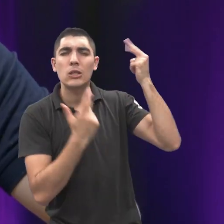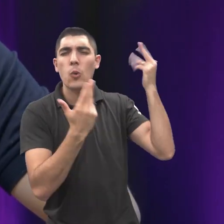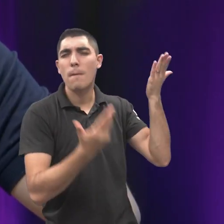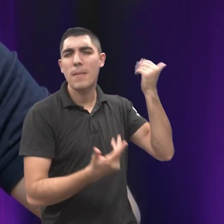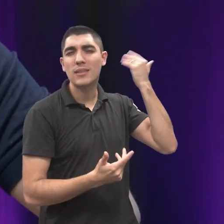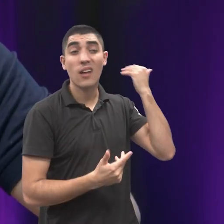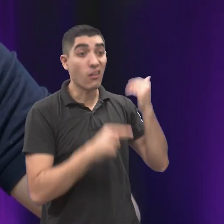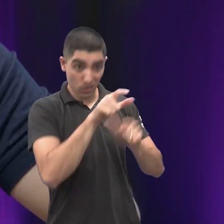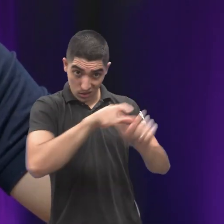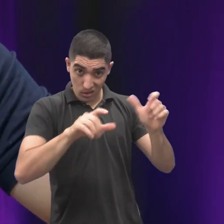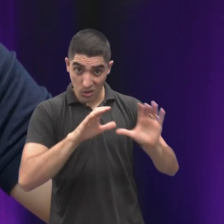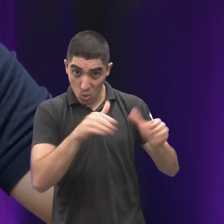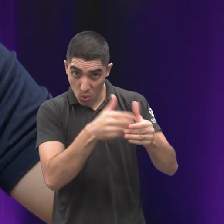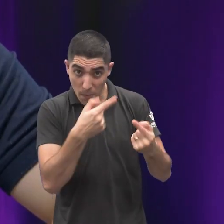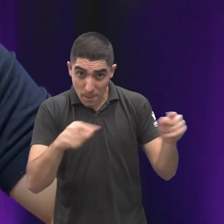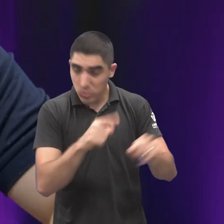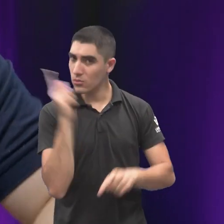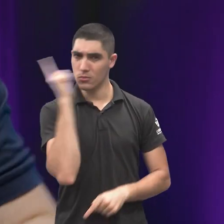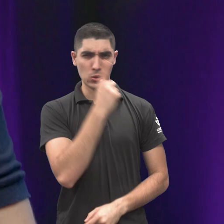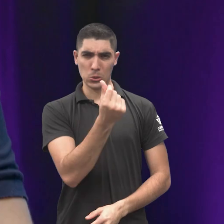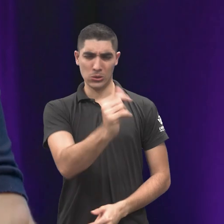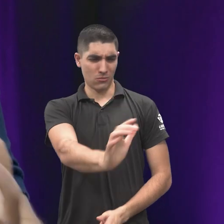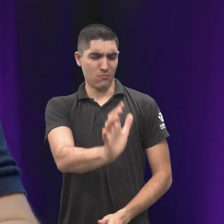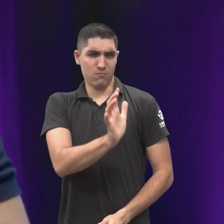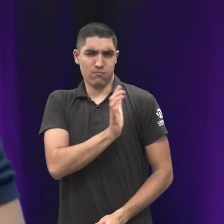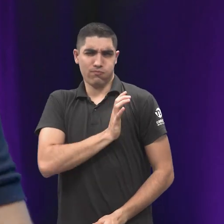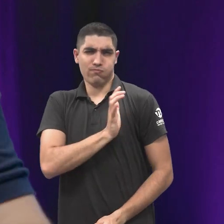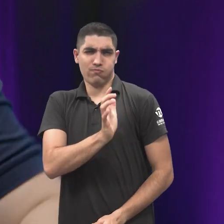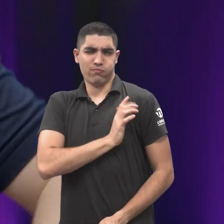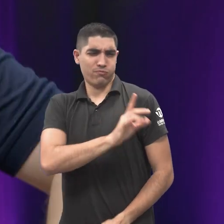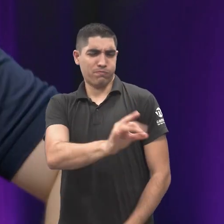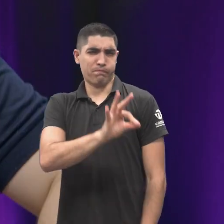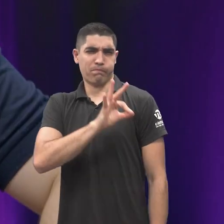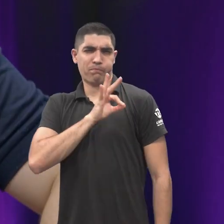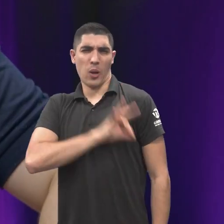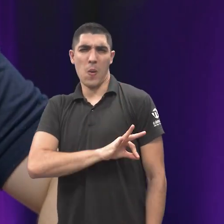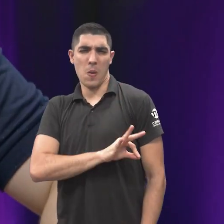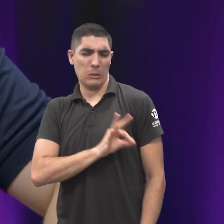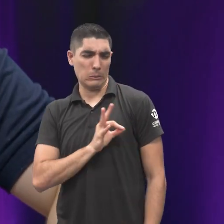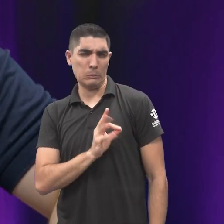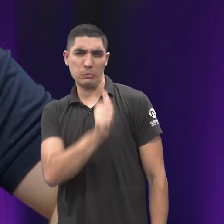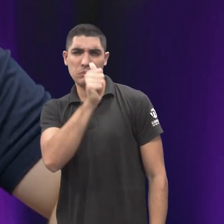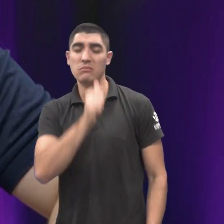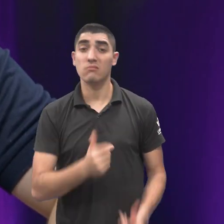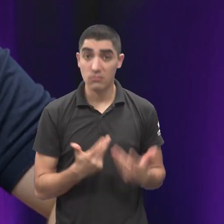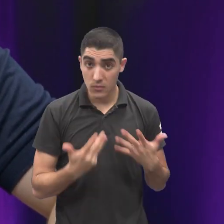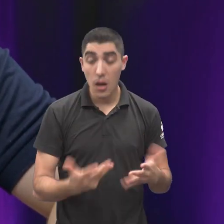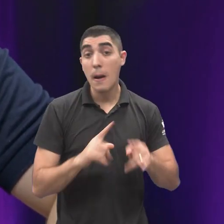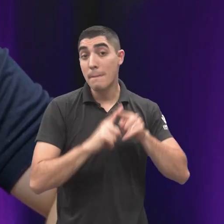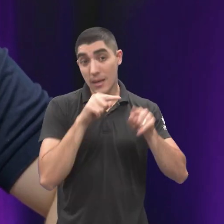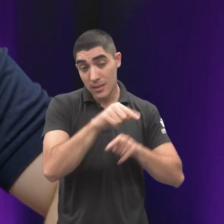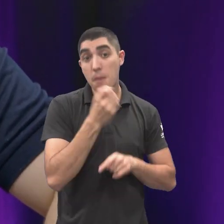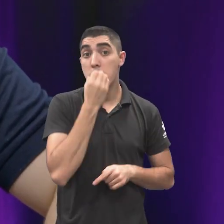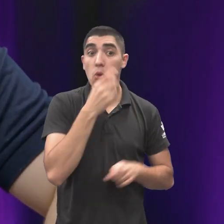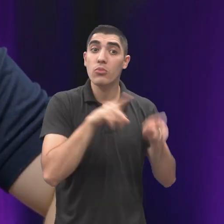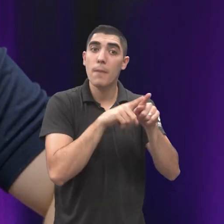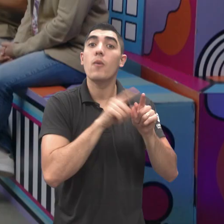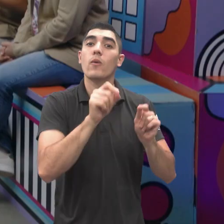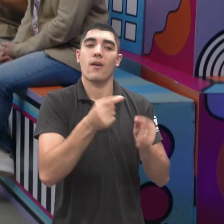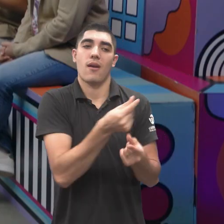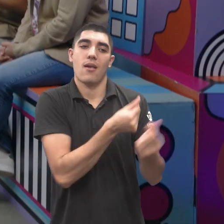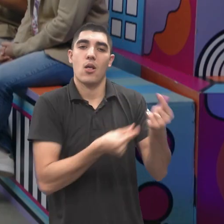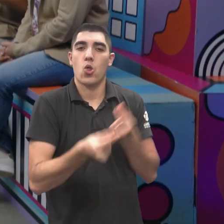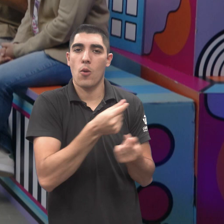disso. Então, trazer essas coisas de volta ali, assim, é uma forma extremamente lucrativa para o mercado. Mas falando